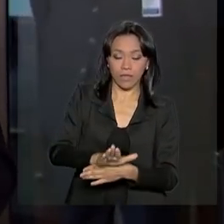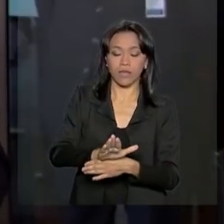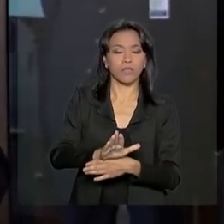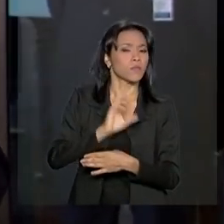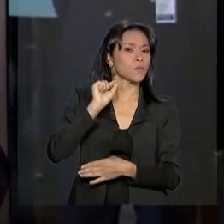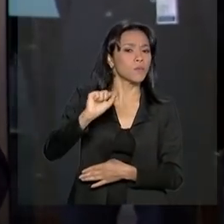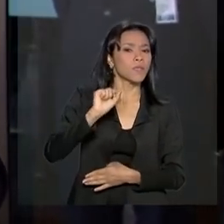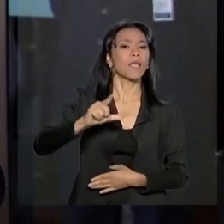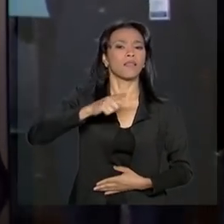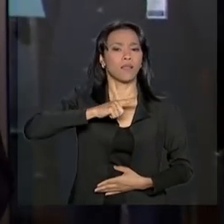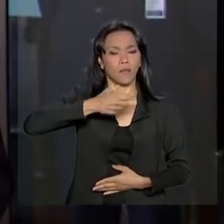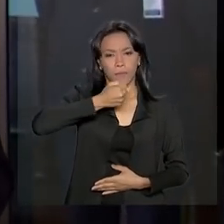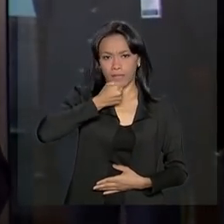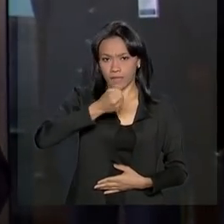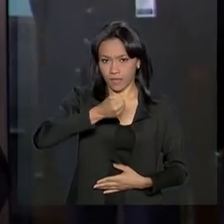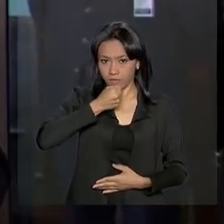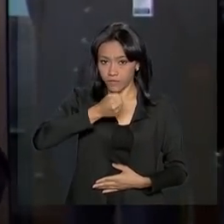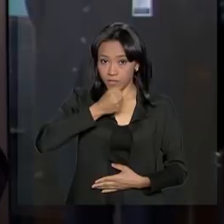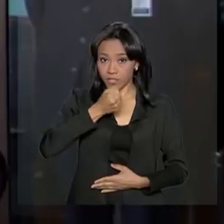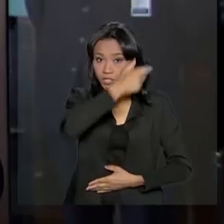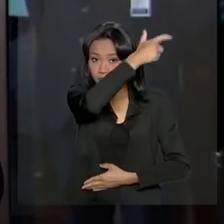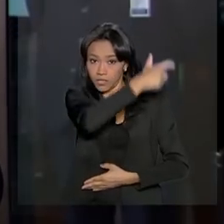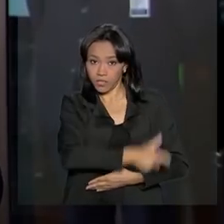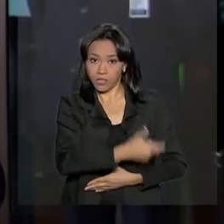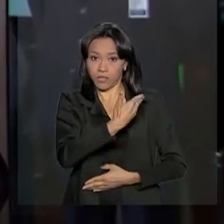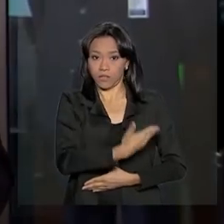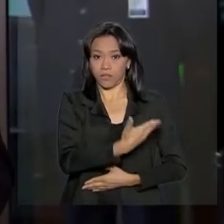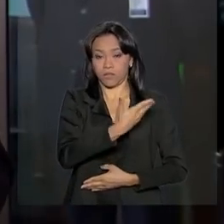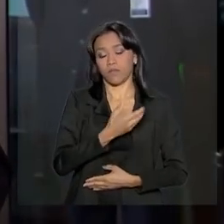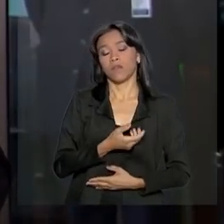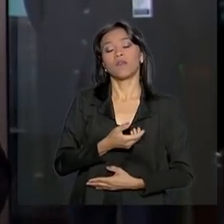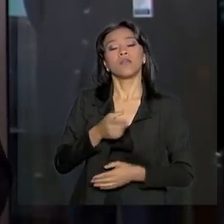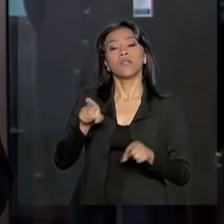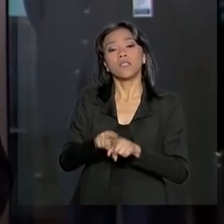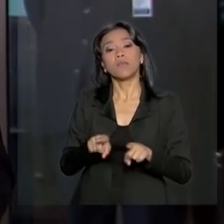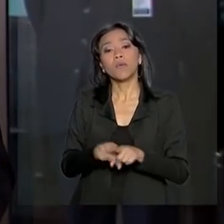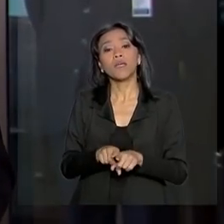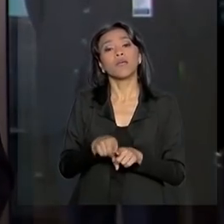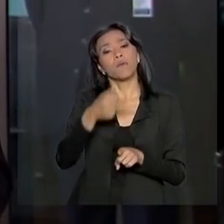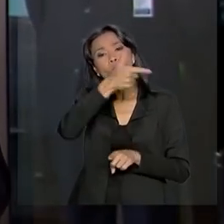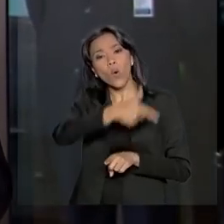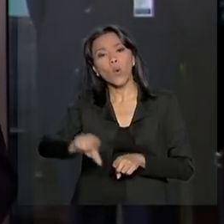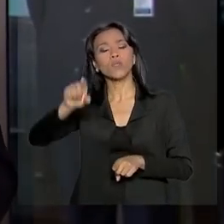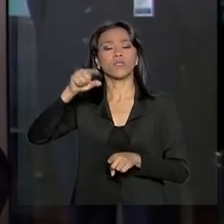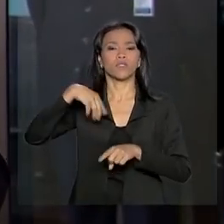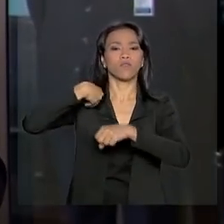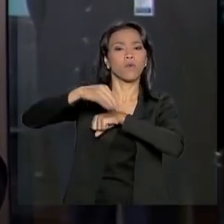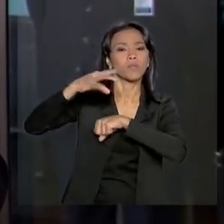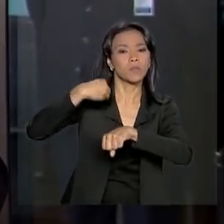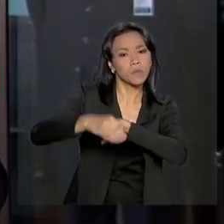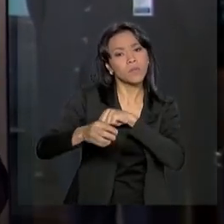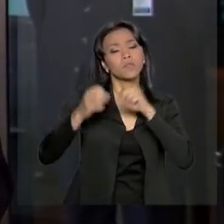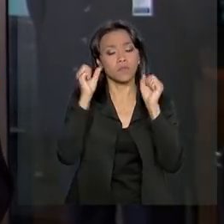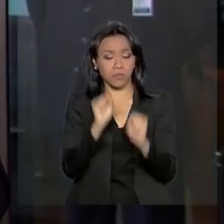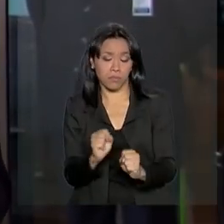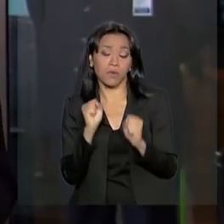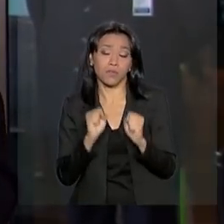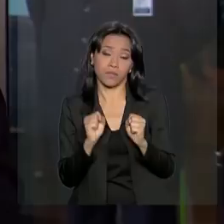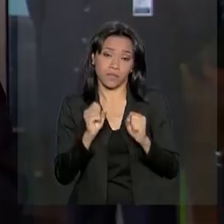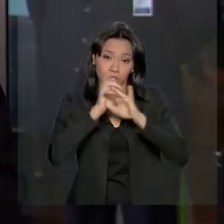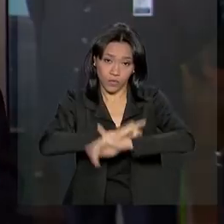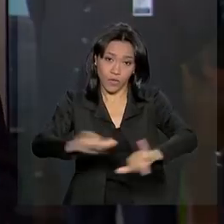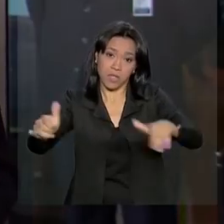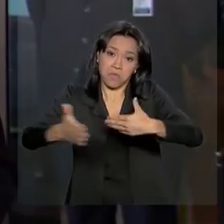prevista uma entrevista coletiva do porta-voz Otávio Rego Barros e mais um boletim que pode ser divulgado a qualquer